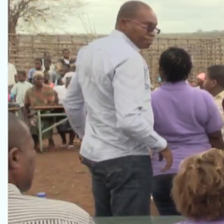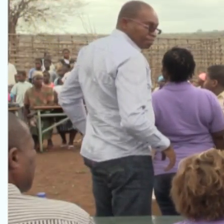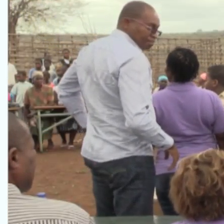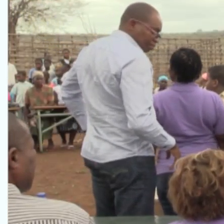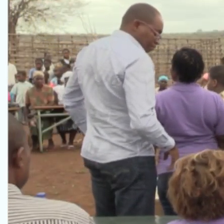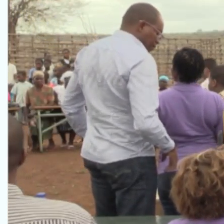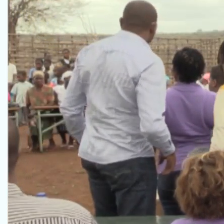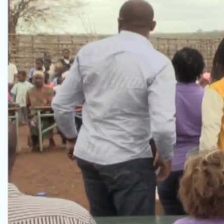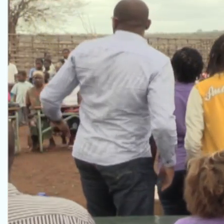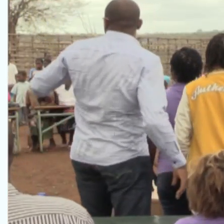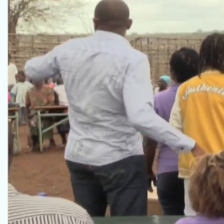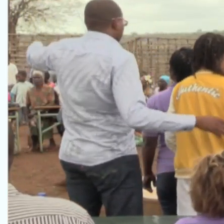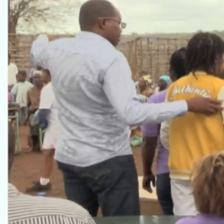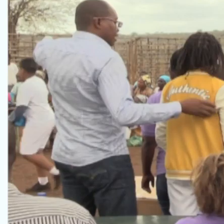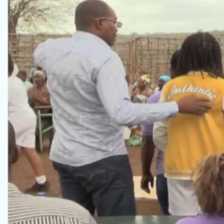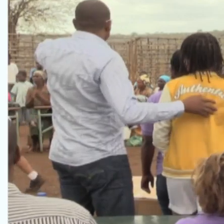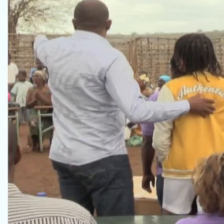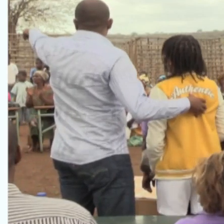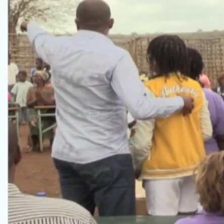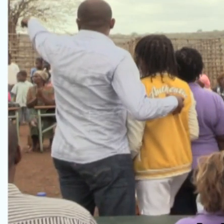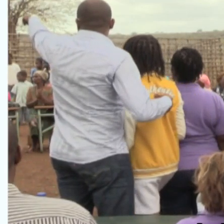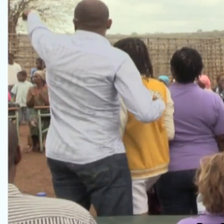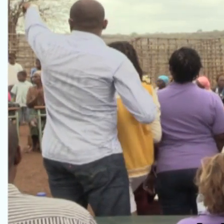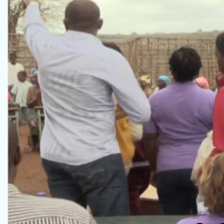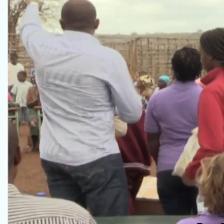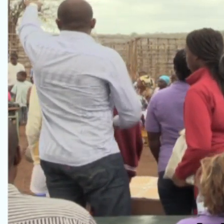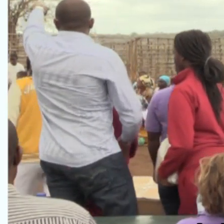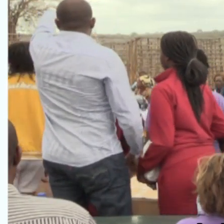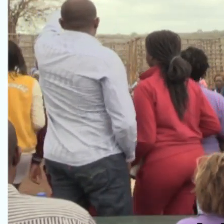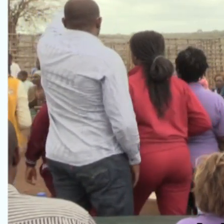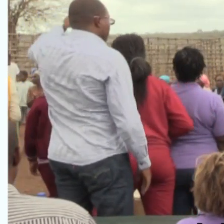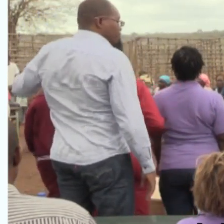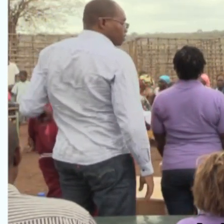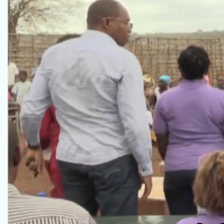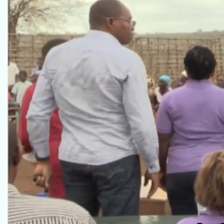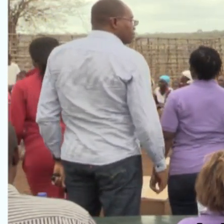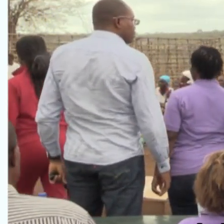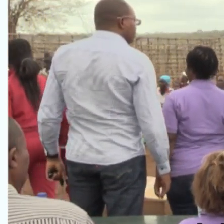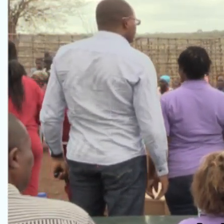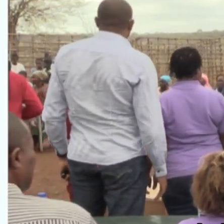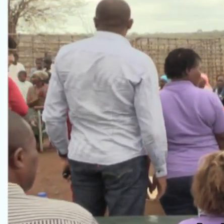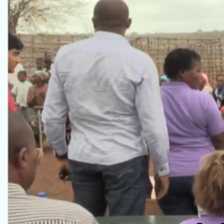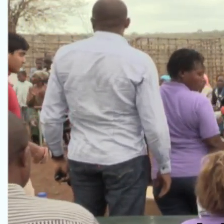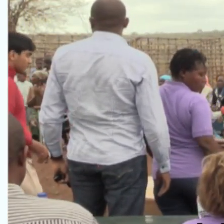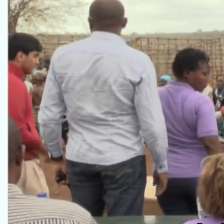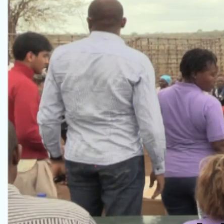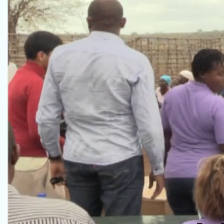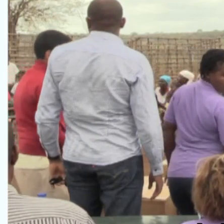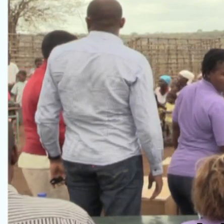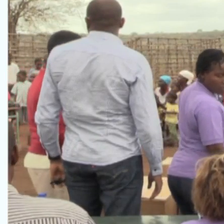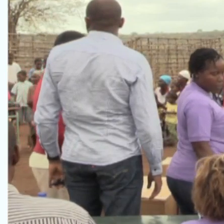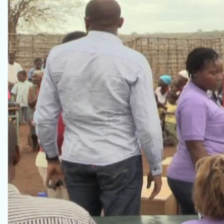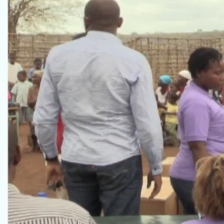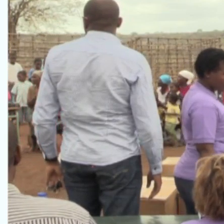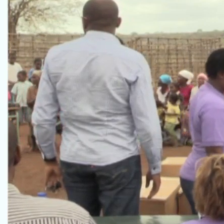Estamos na localidade de Macequenha, no distrito de Namacha. Aqui o Colégio Arco-Íris está a apoiar a comunidade em